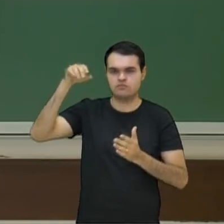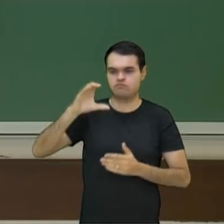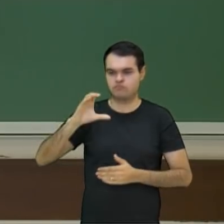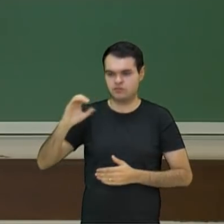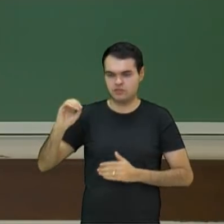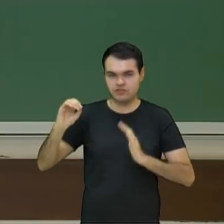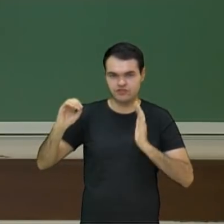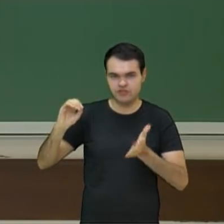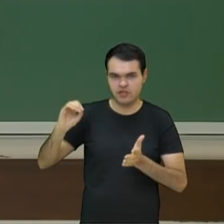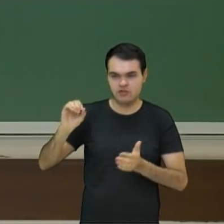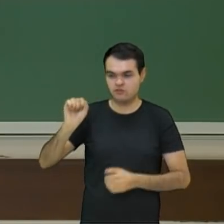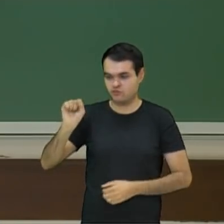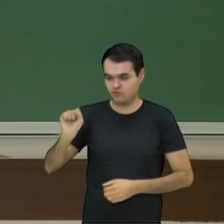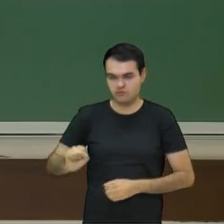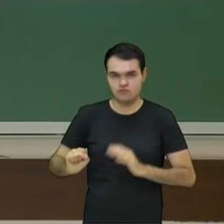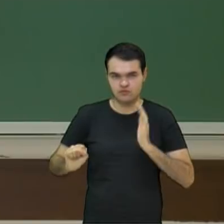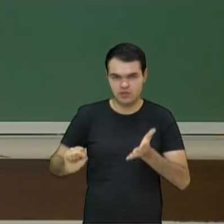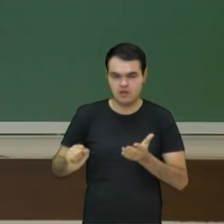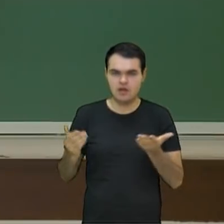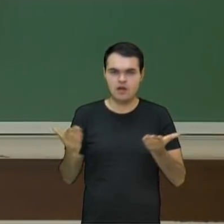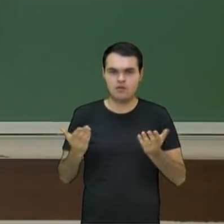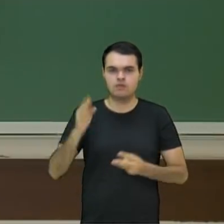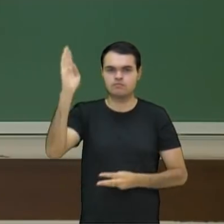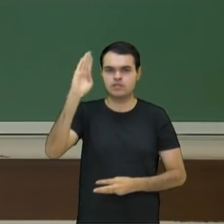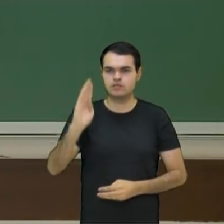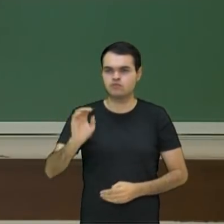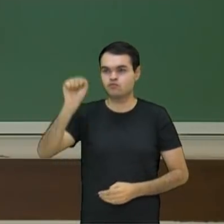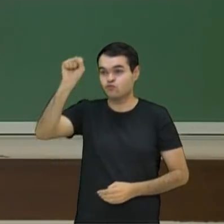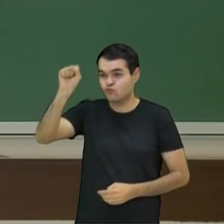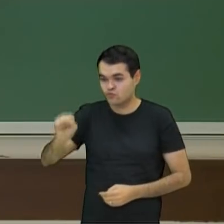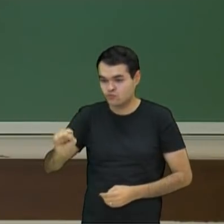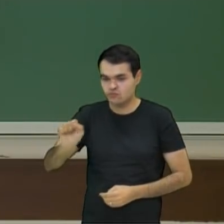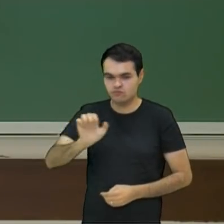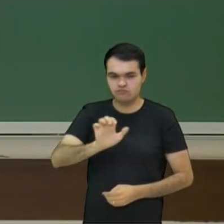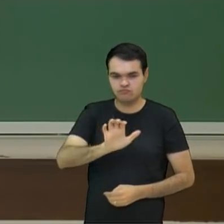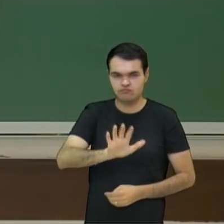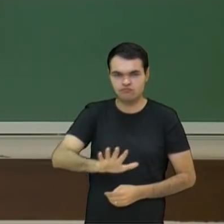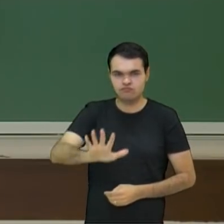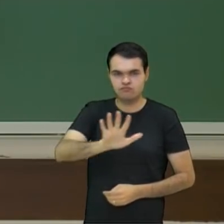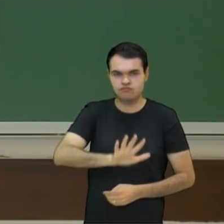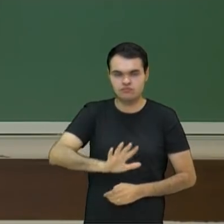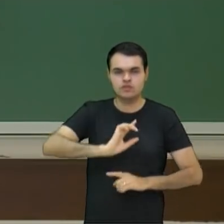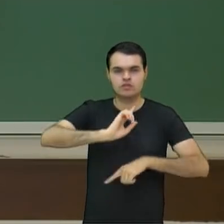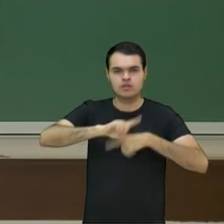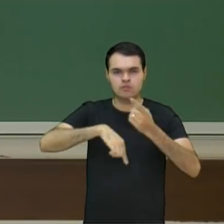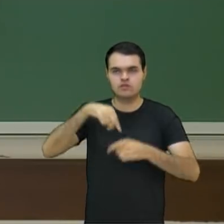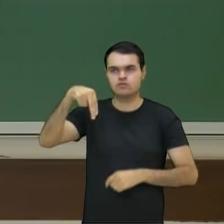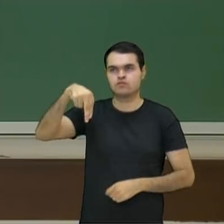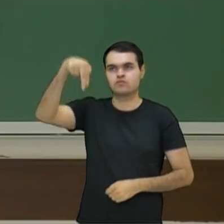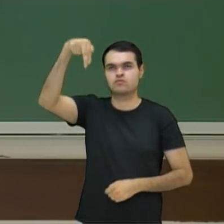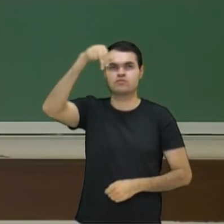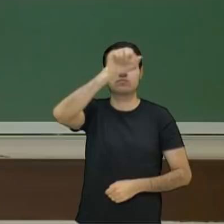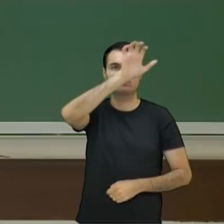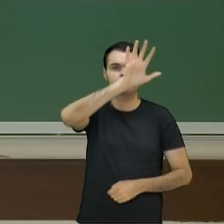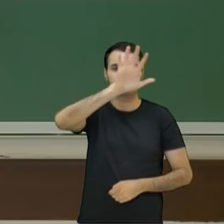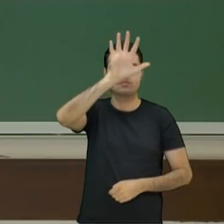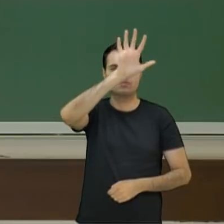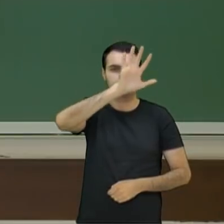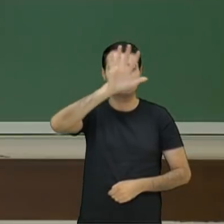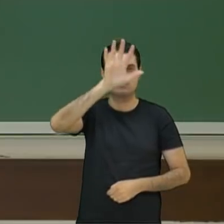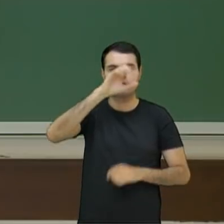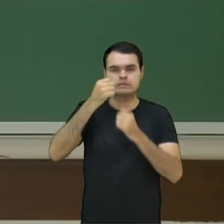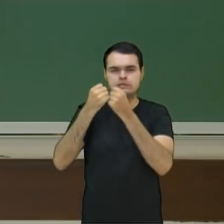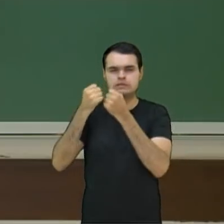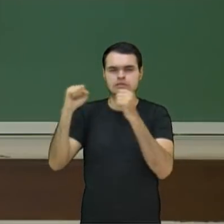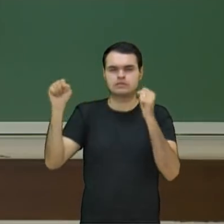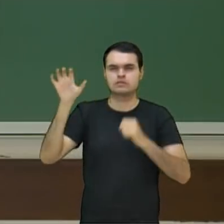sul. Agora vamos falar do sudeste e depois ainda temos o nordeste para fechar essa divisão de regiões, de grandes regiões